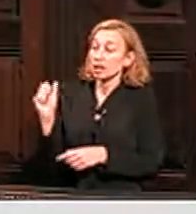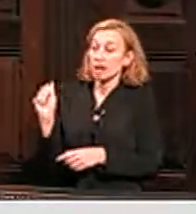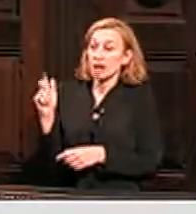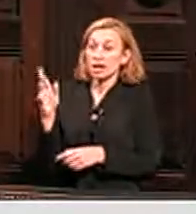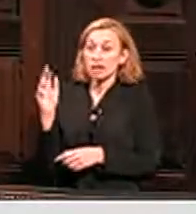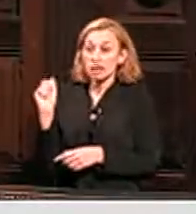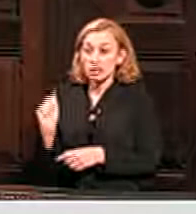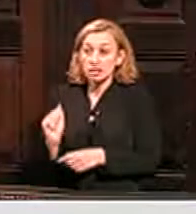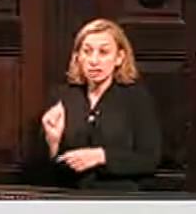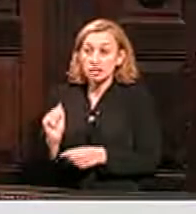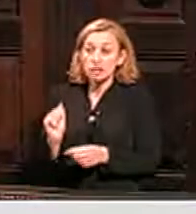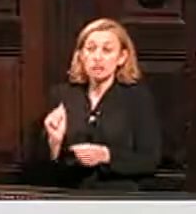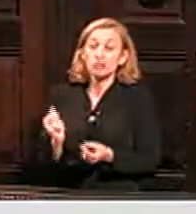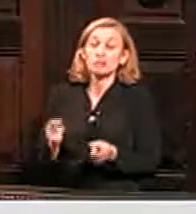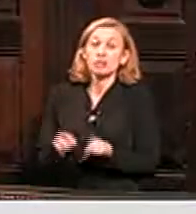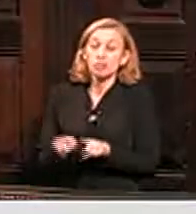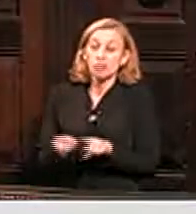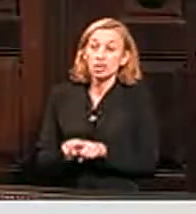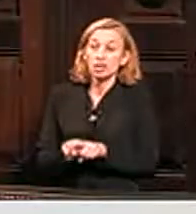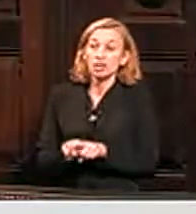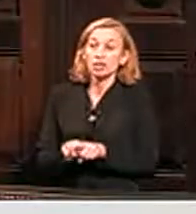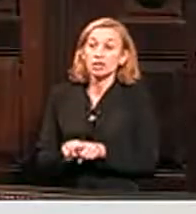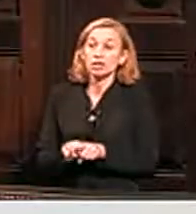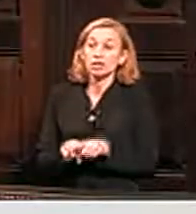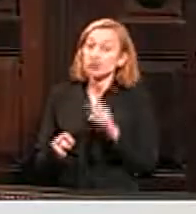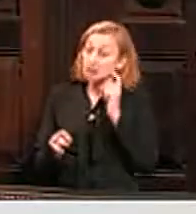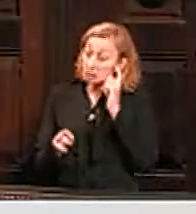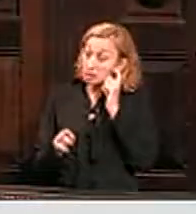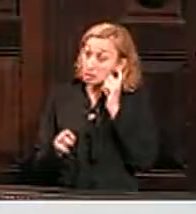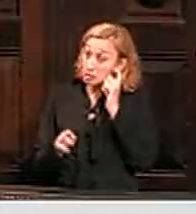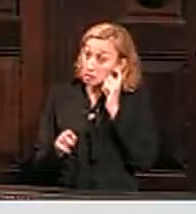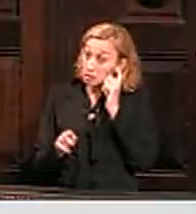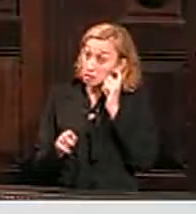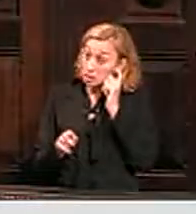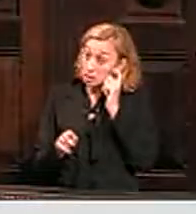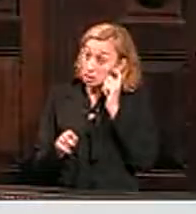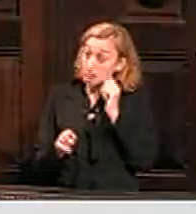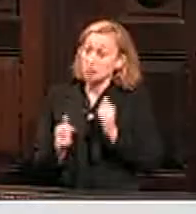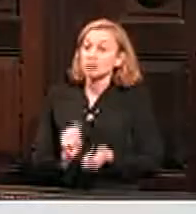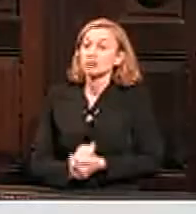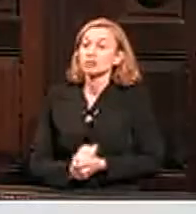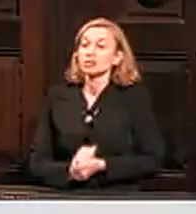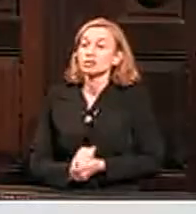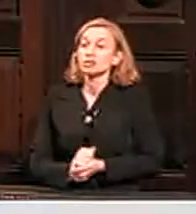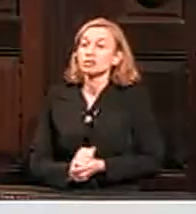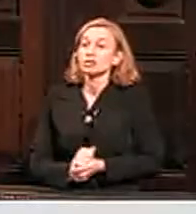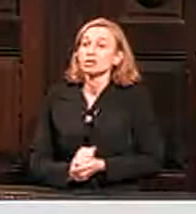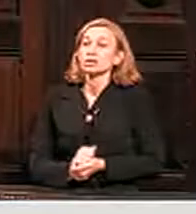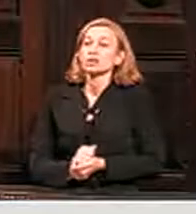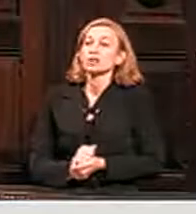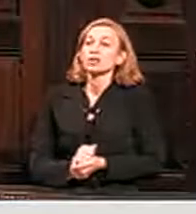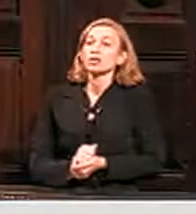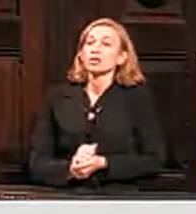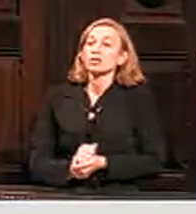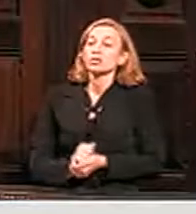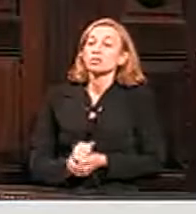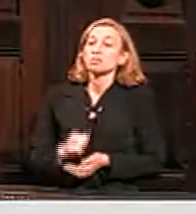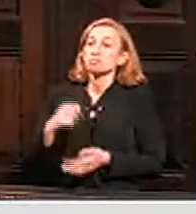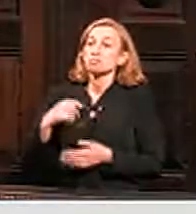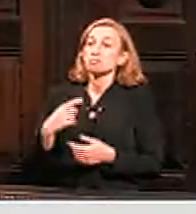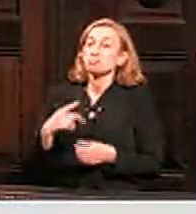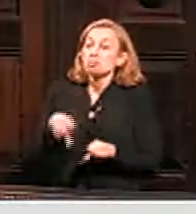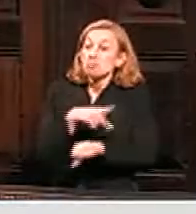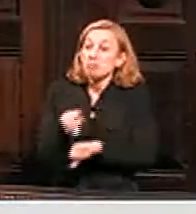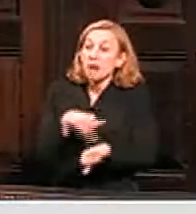no transporte de passageiros, é evidentemente um país que se encontra fragilizado do ponto de